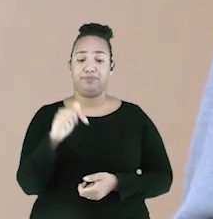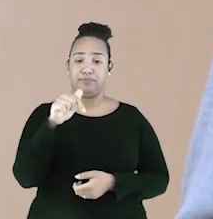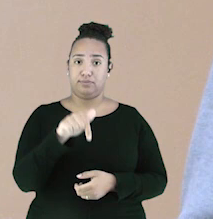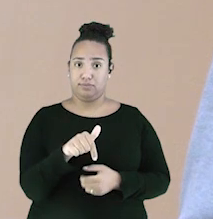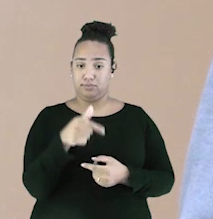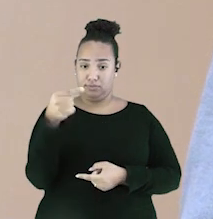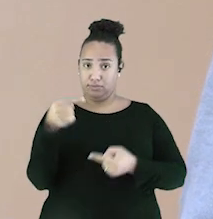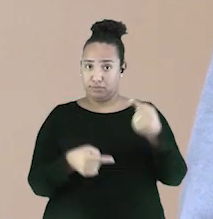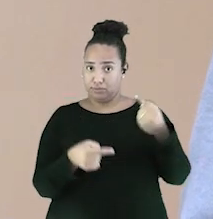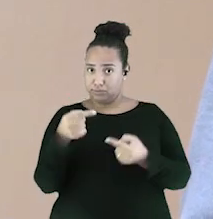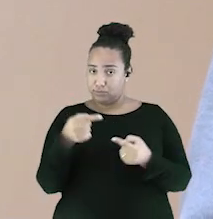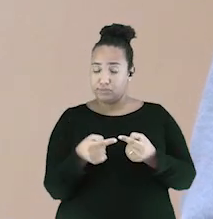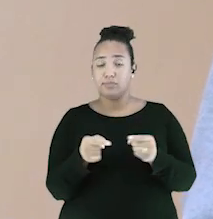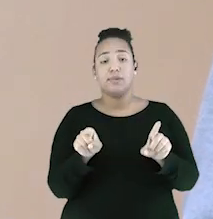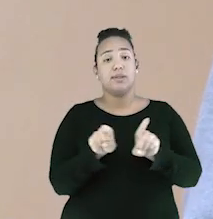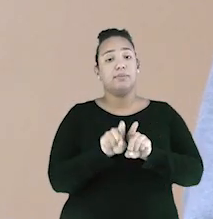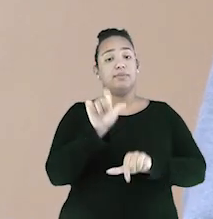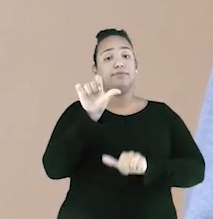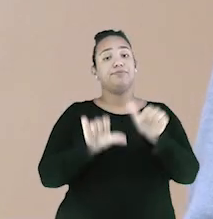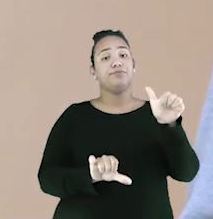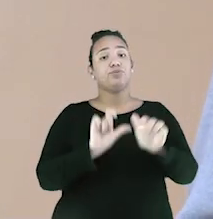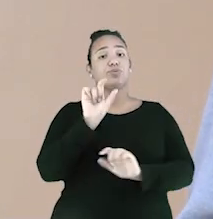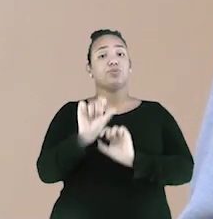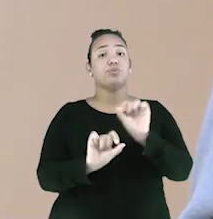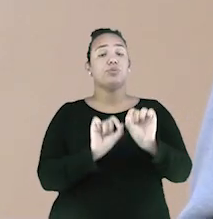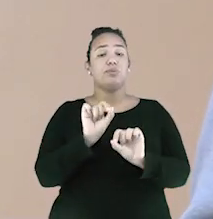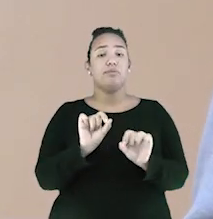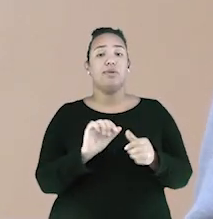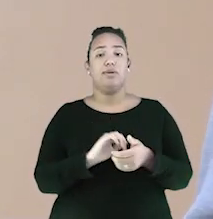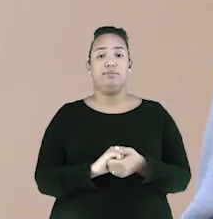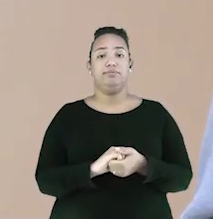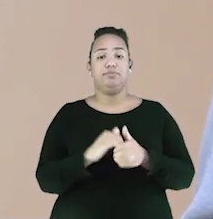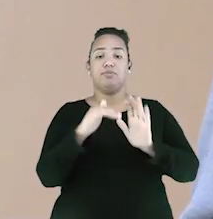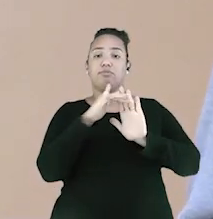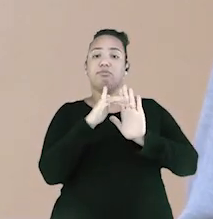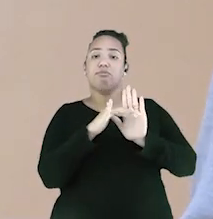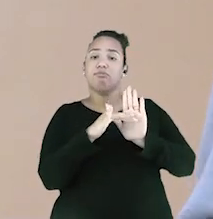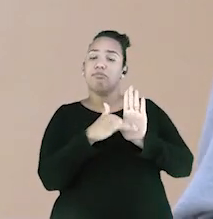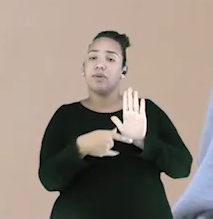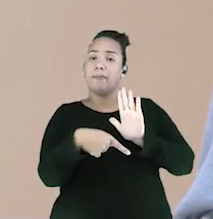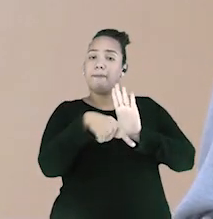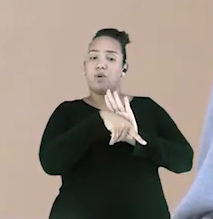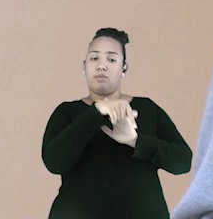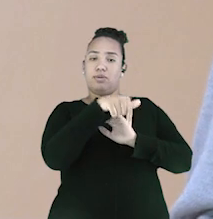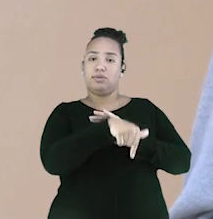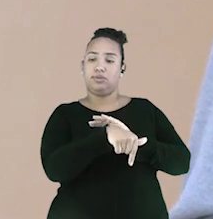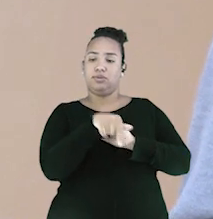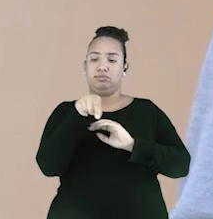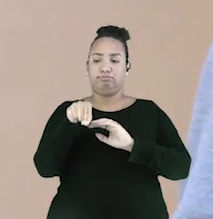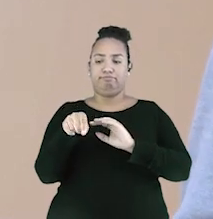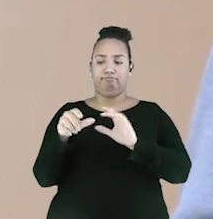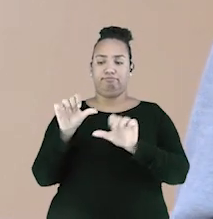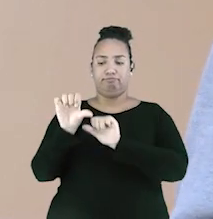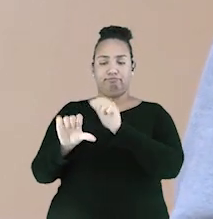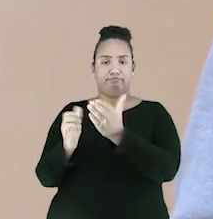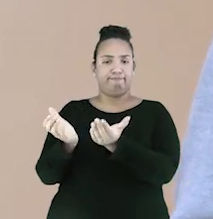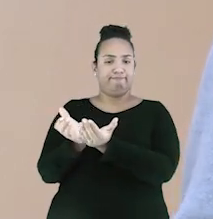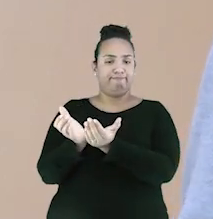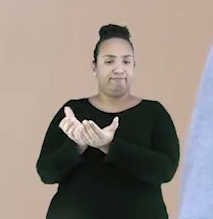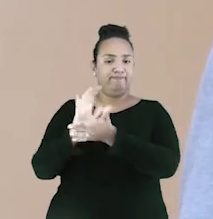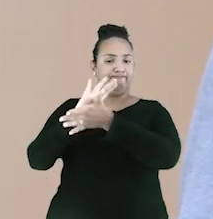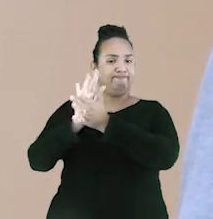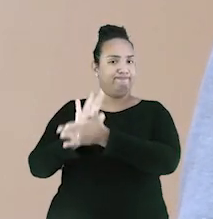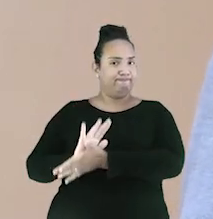questão doutrinária, também foram analisados os princípios dos protestantes e eles foram